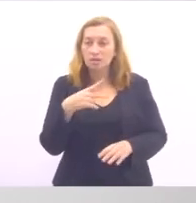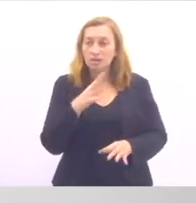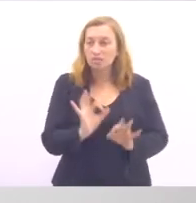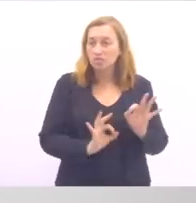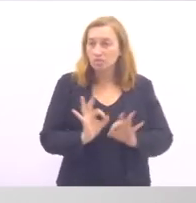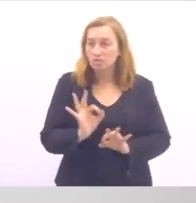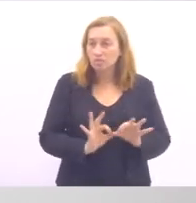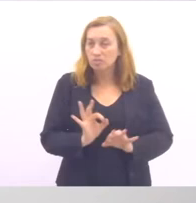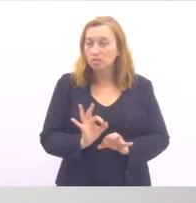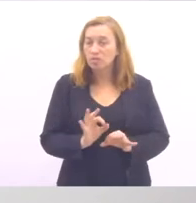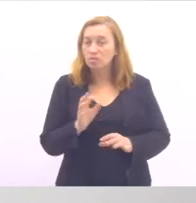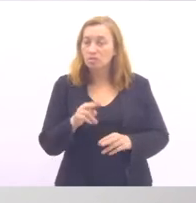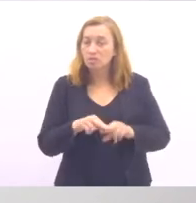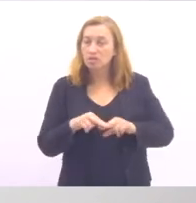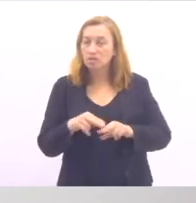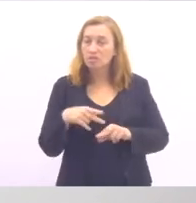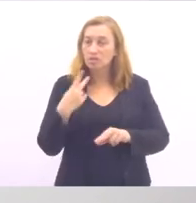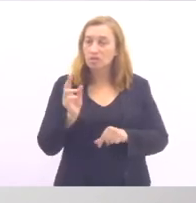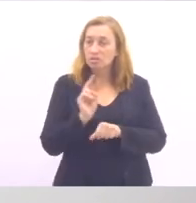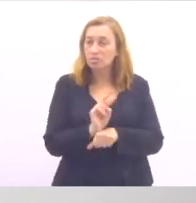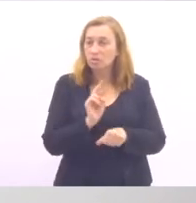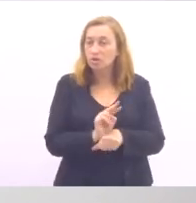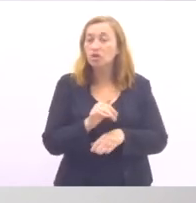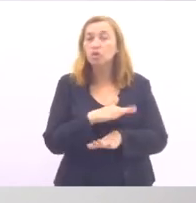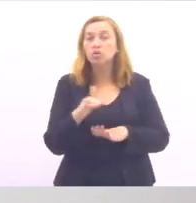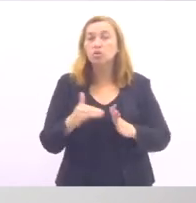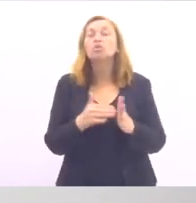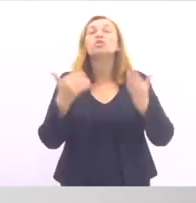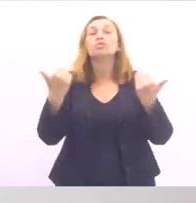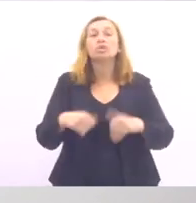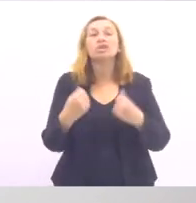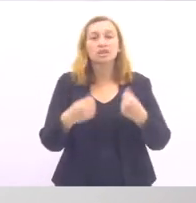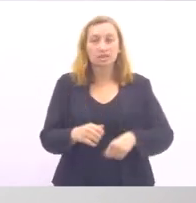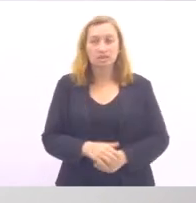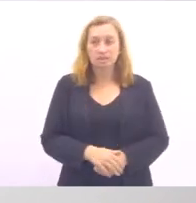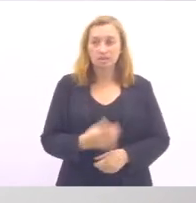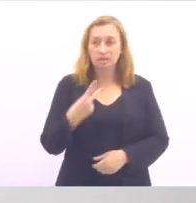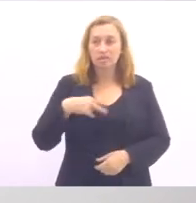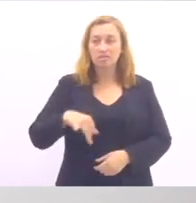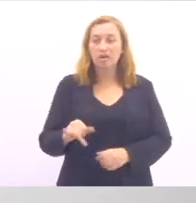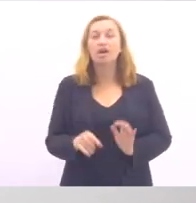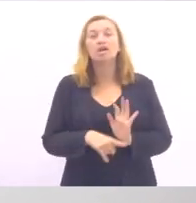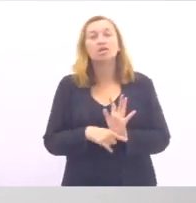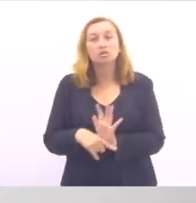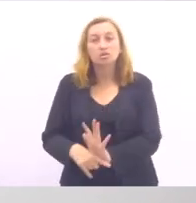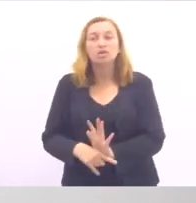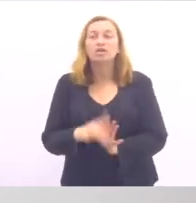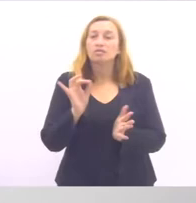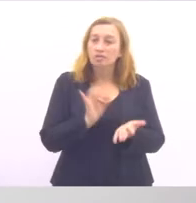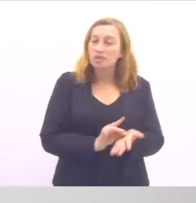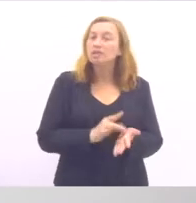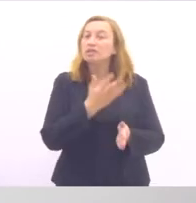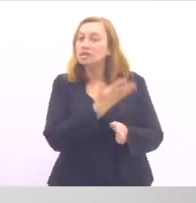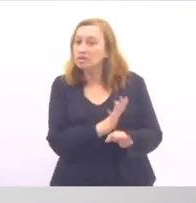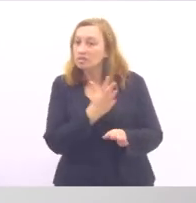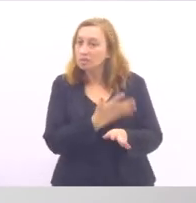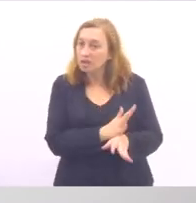gente fala que ele é um guarda-chuva, o que todos precisam, o que vá atender, o que realmente, na